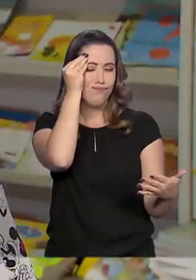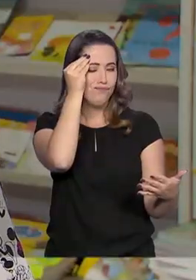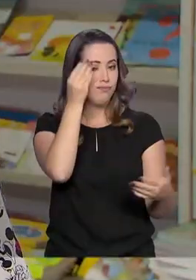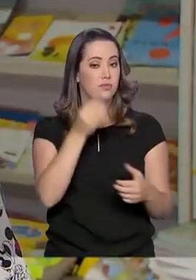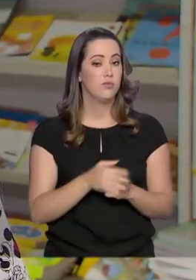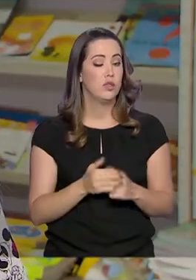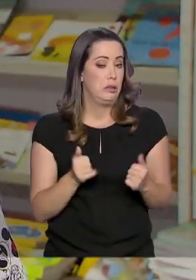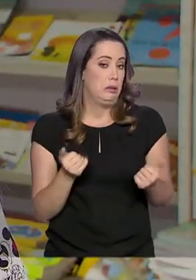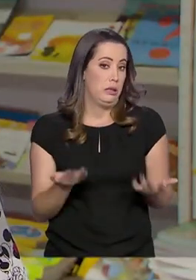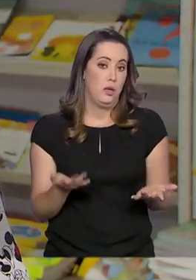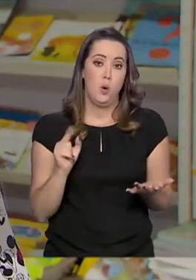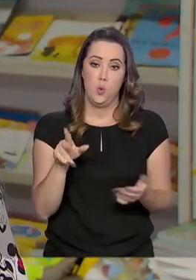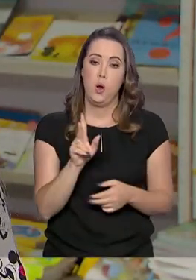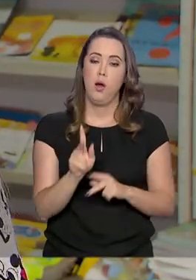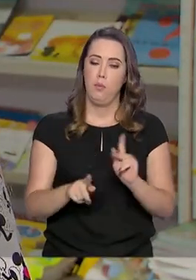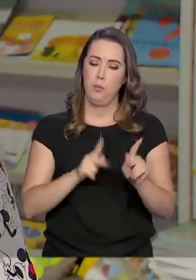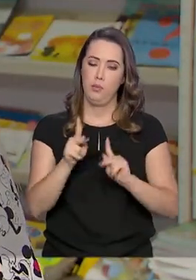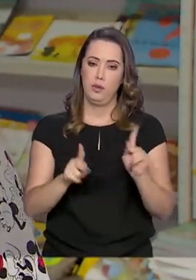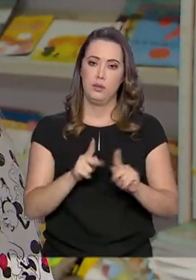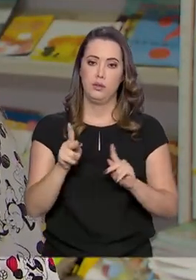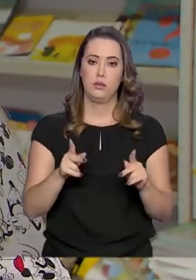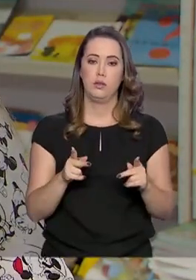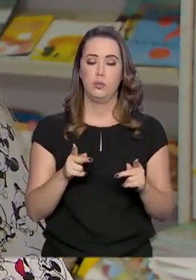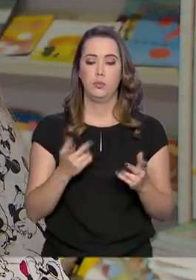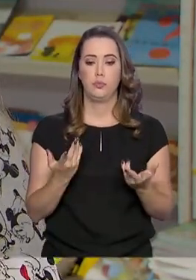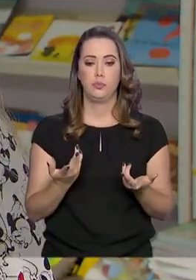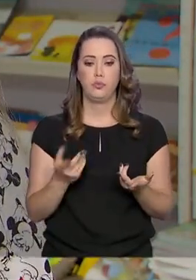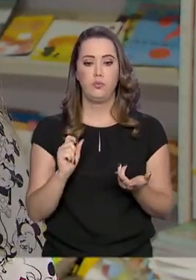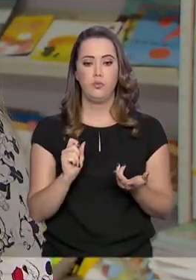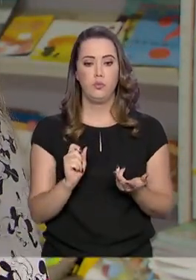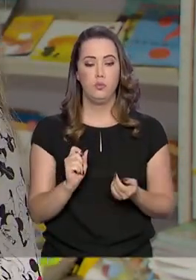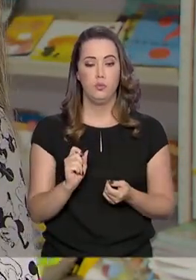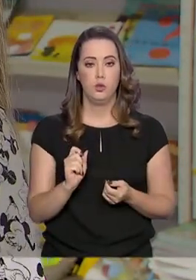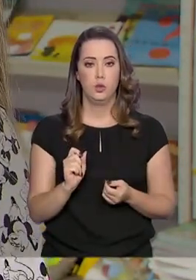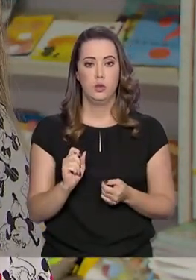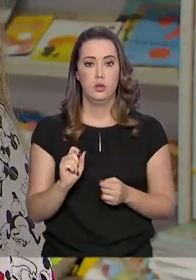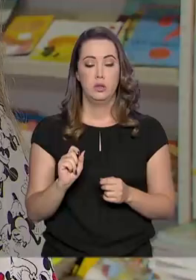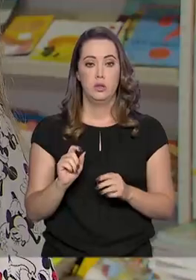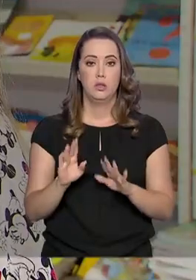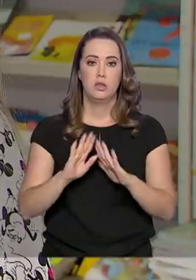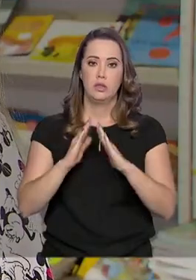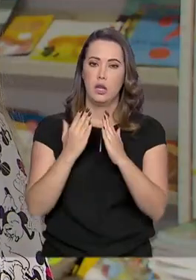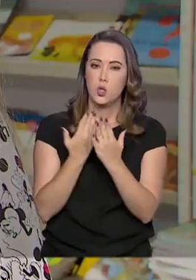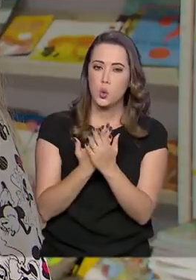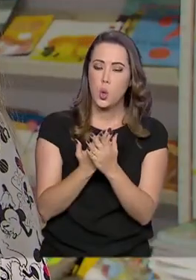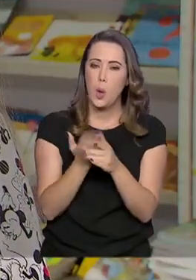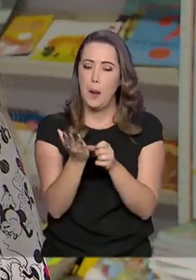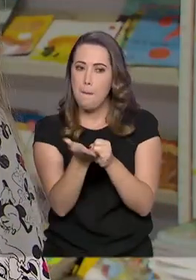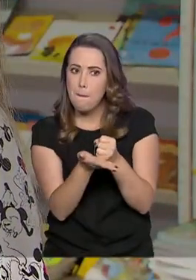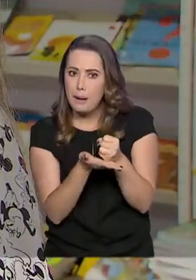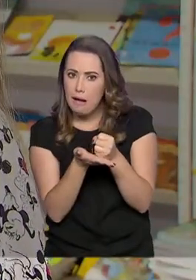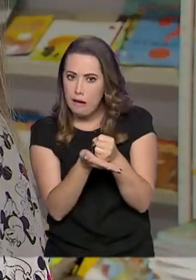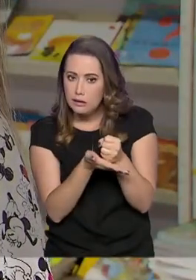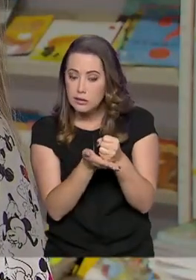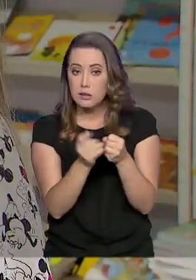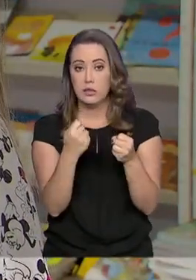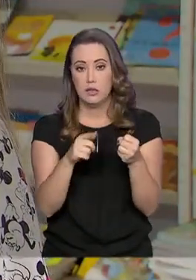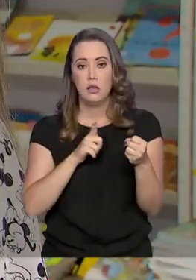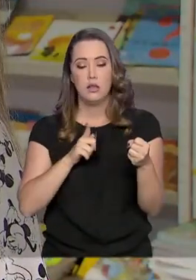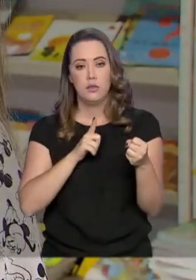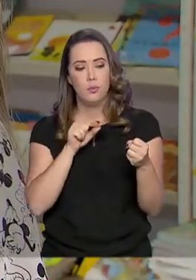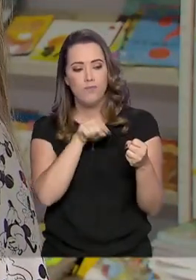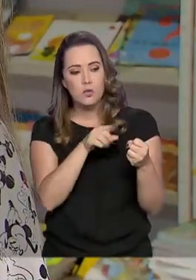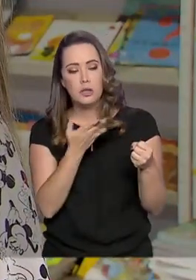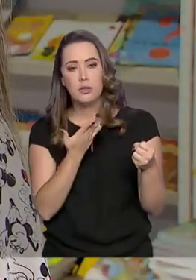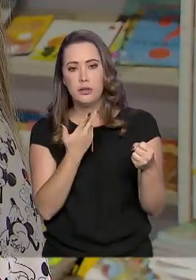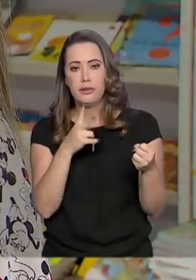De um modo geral, a população da escola básica tem o seu nível